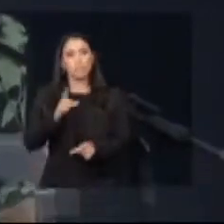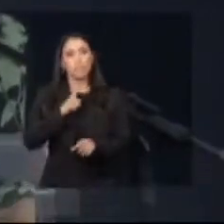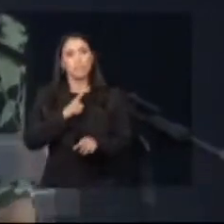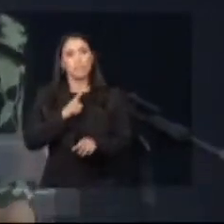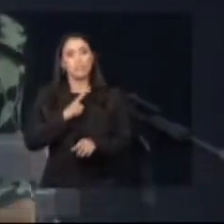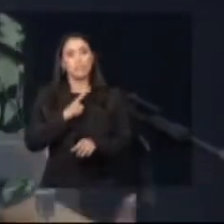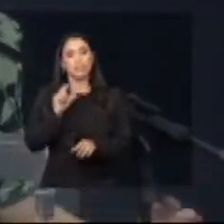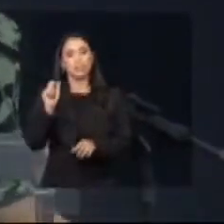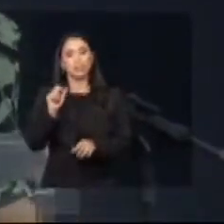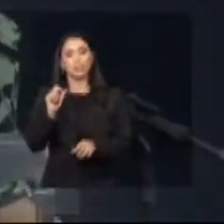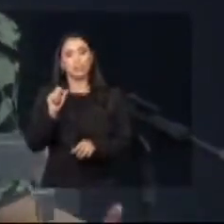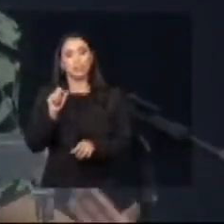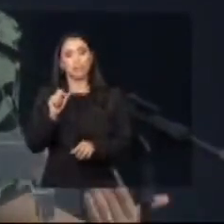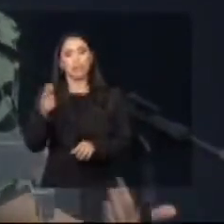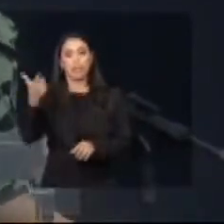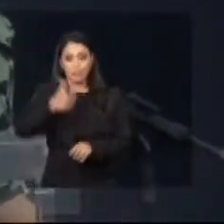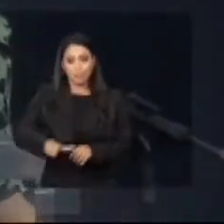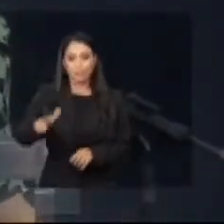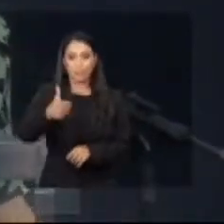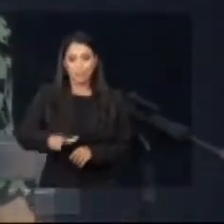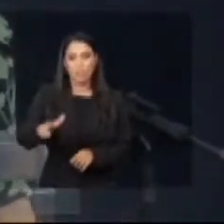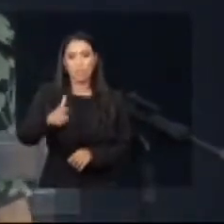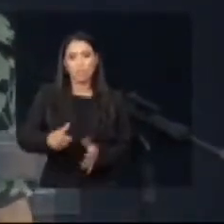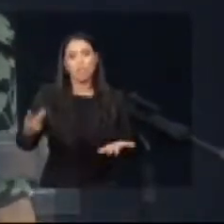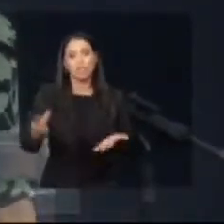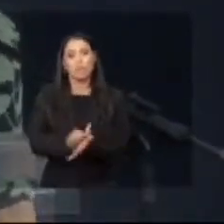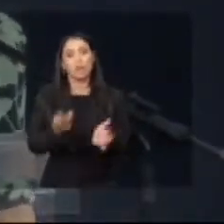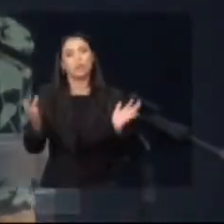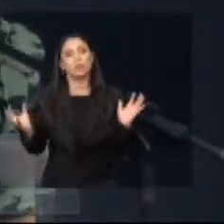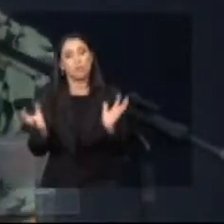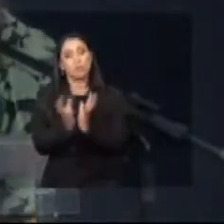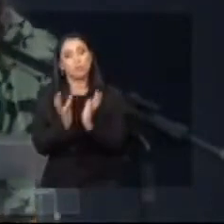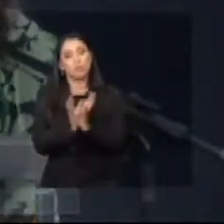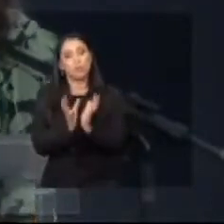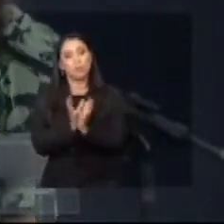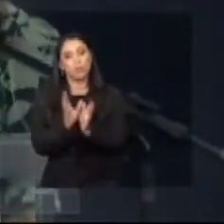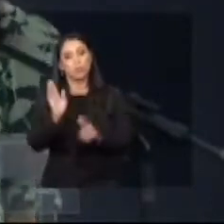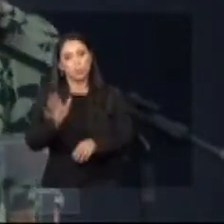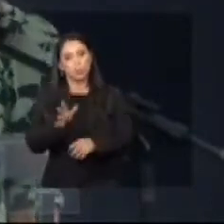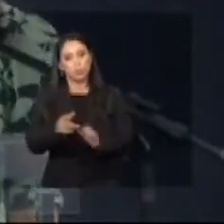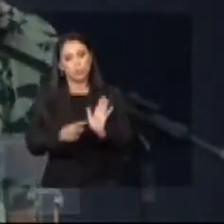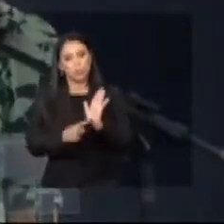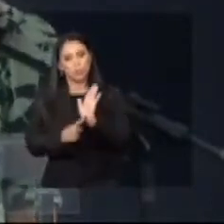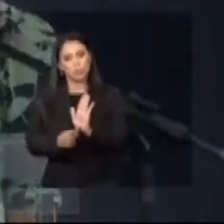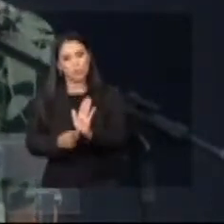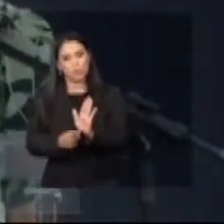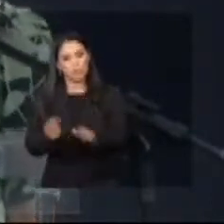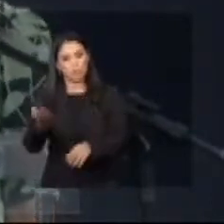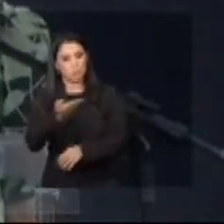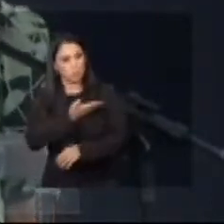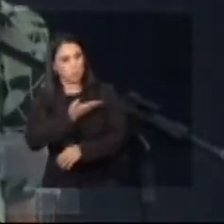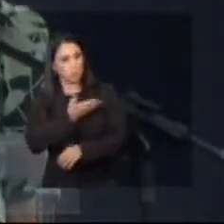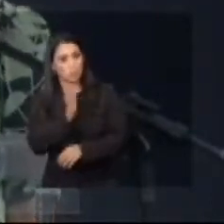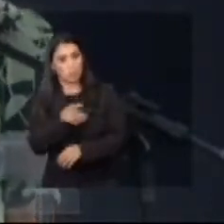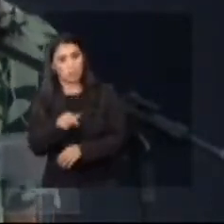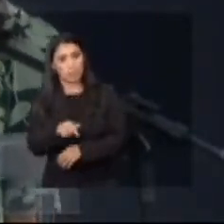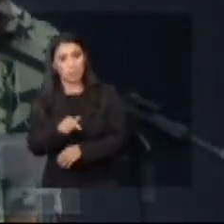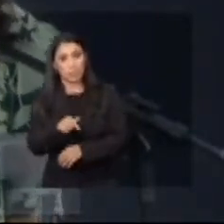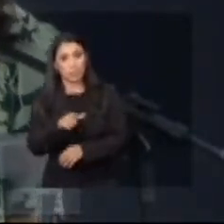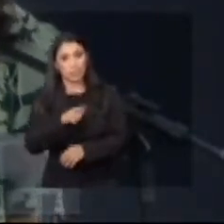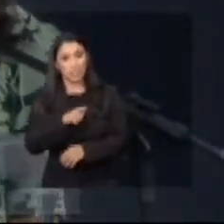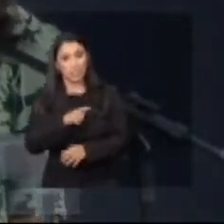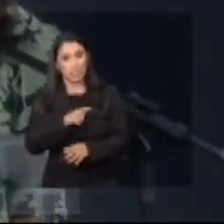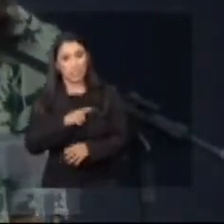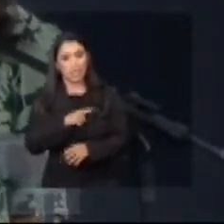para uma que atinge de forma reiterada e específica esse grupo populacional que foi já inclusive mencionada pelos meus colegas que é a